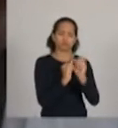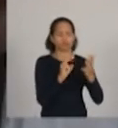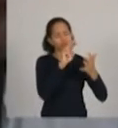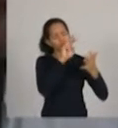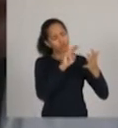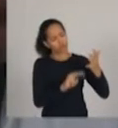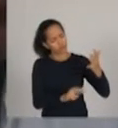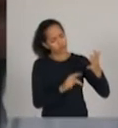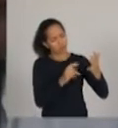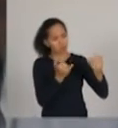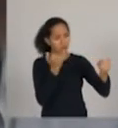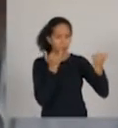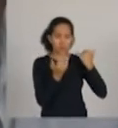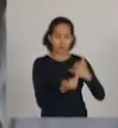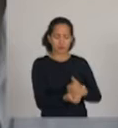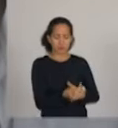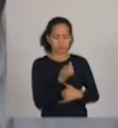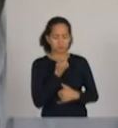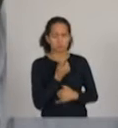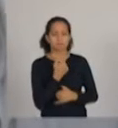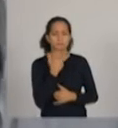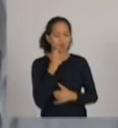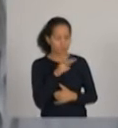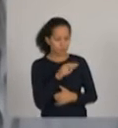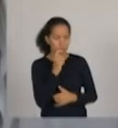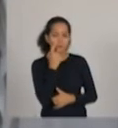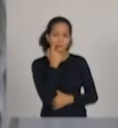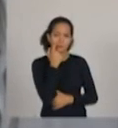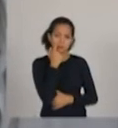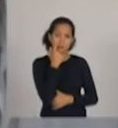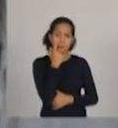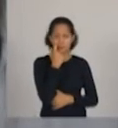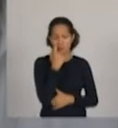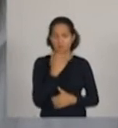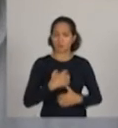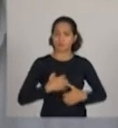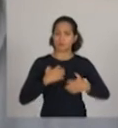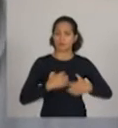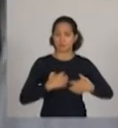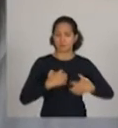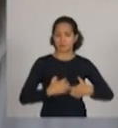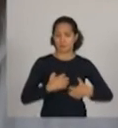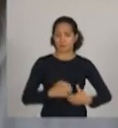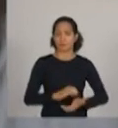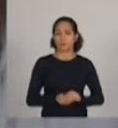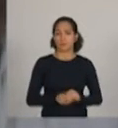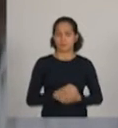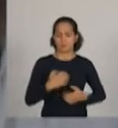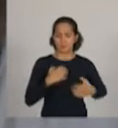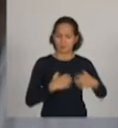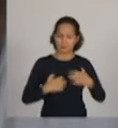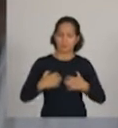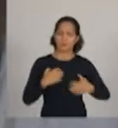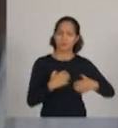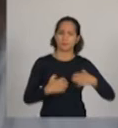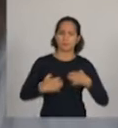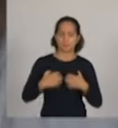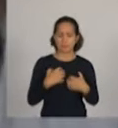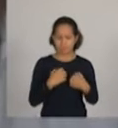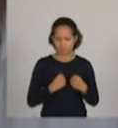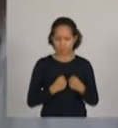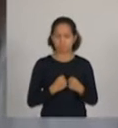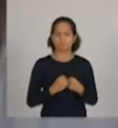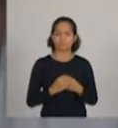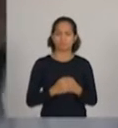eu vi uma notícia que trouxe uma certa revolta por